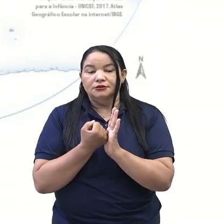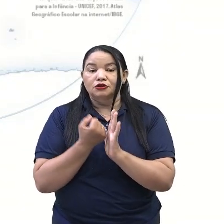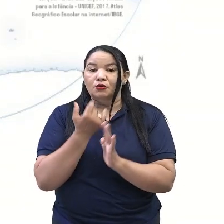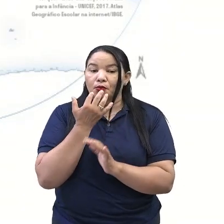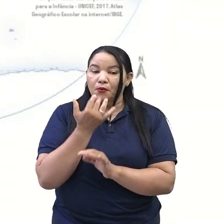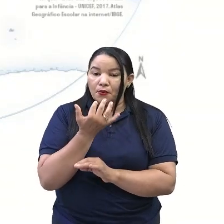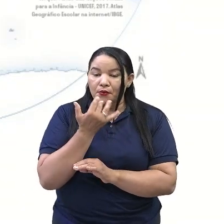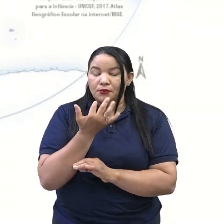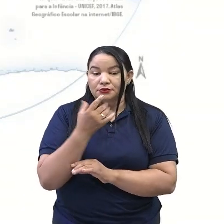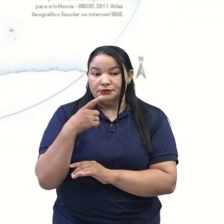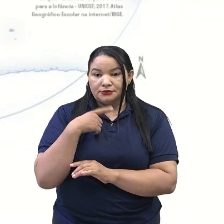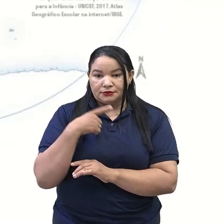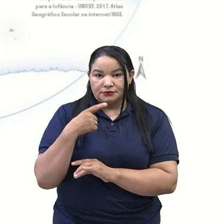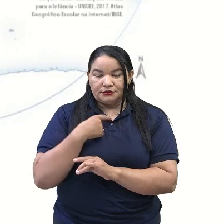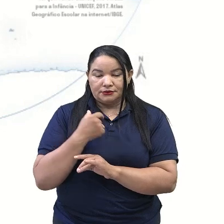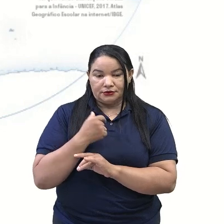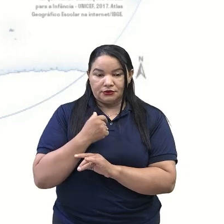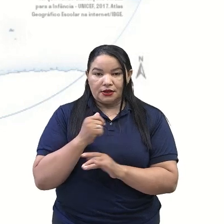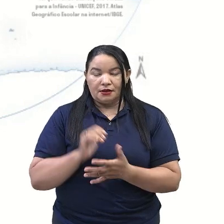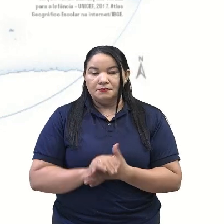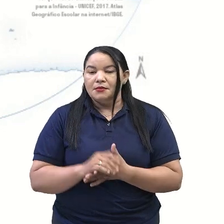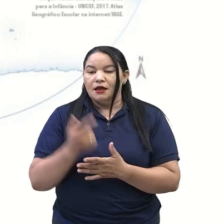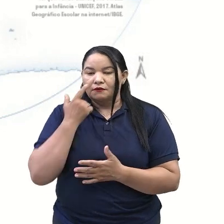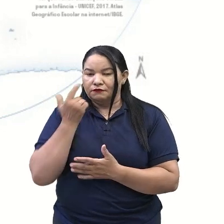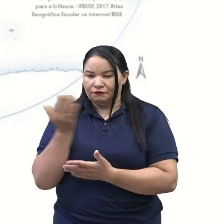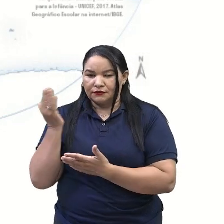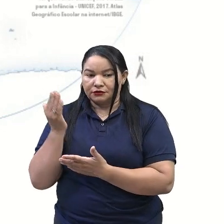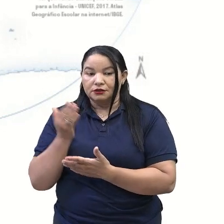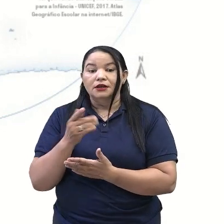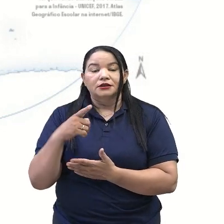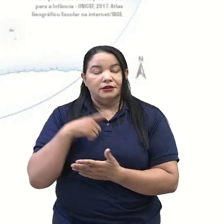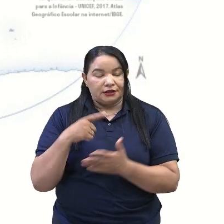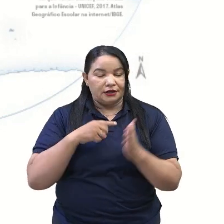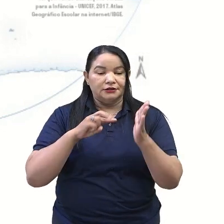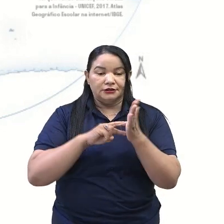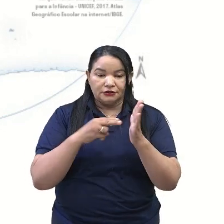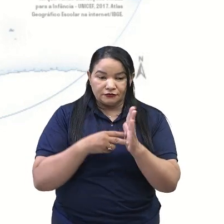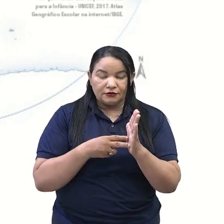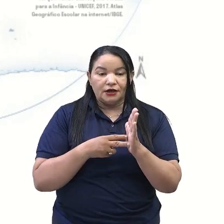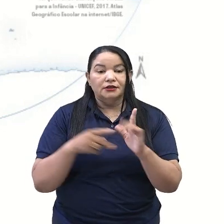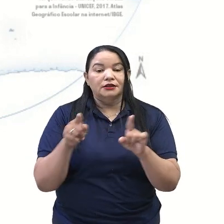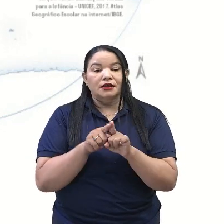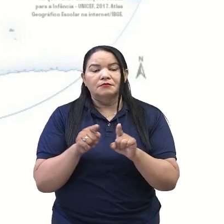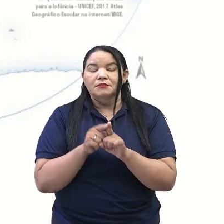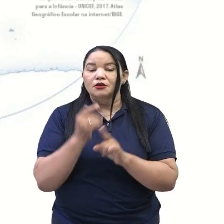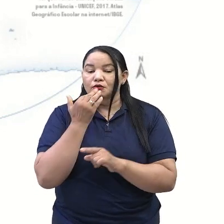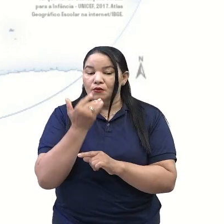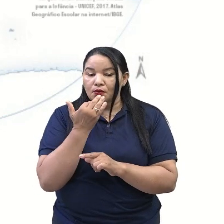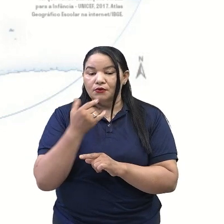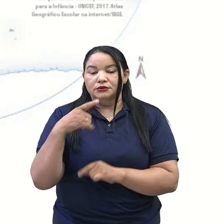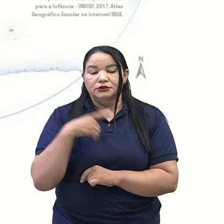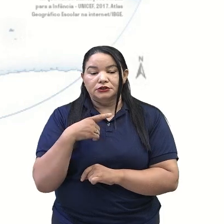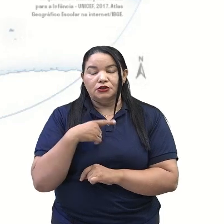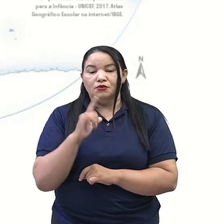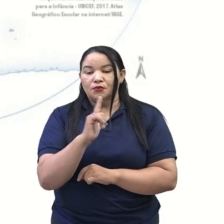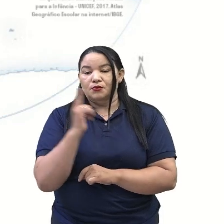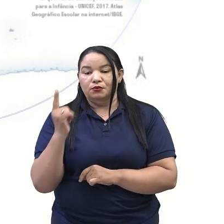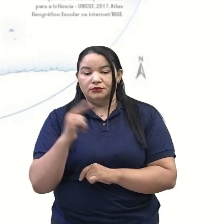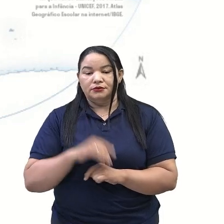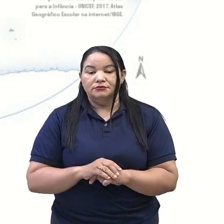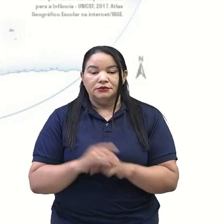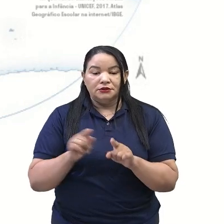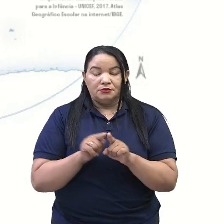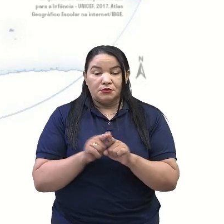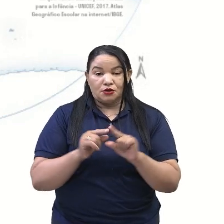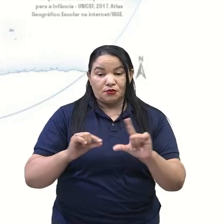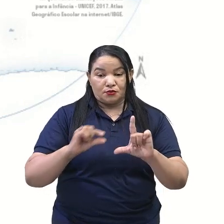presentes no nosso mapa, elas têm um significado. Além das cores, né, que nós temos no mapa, nós temos também os